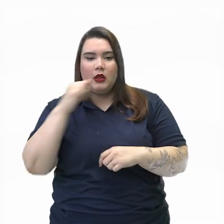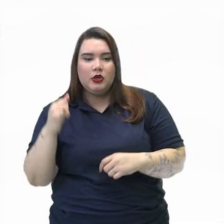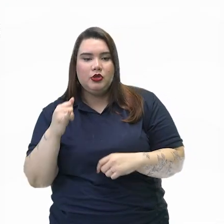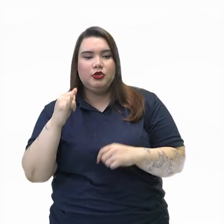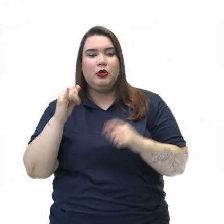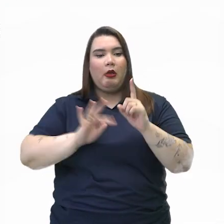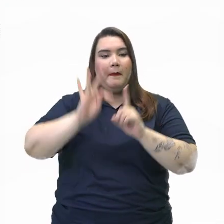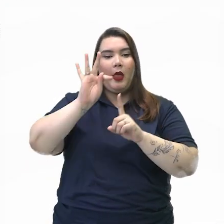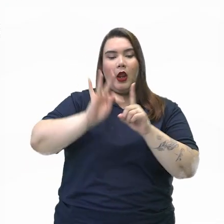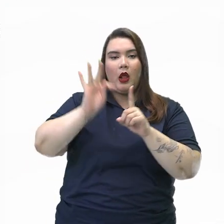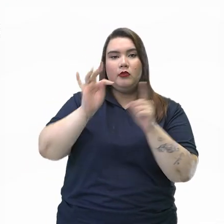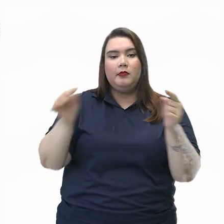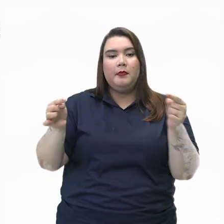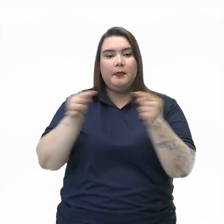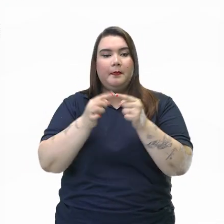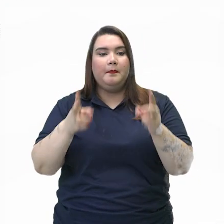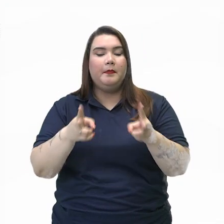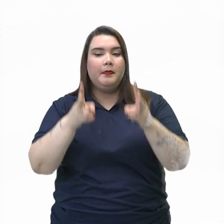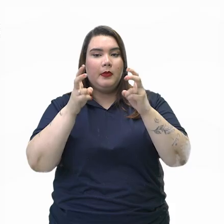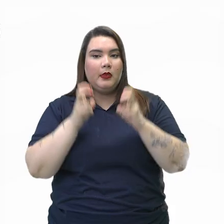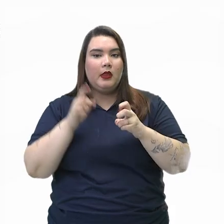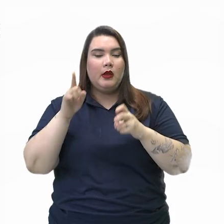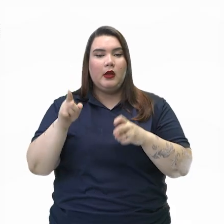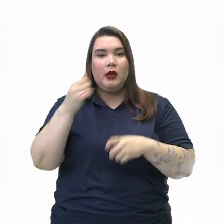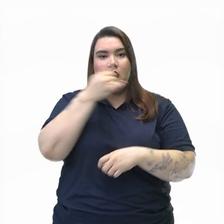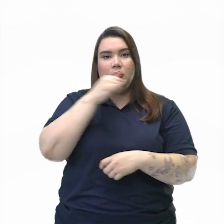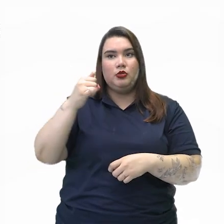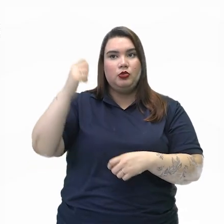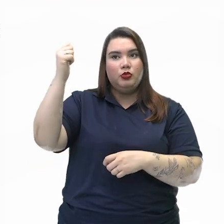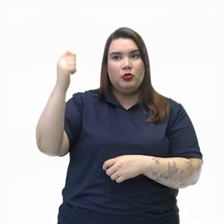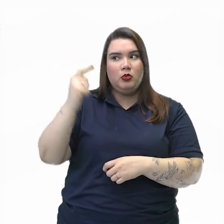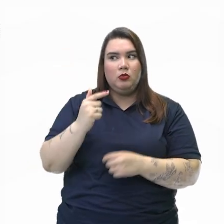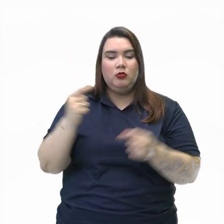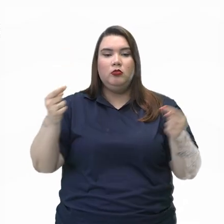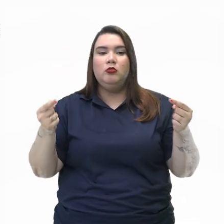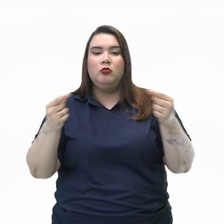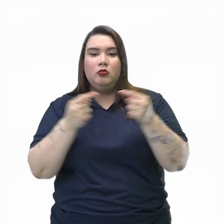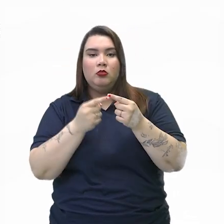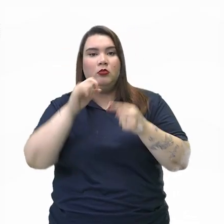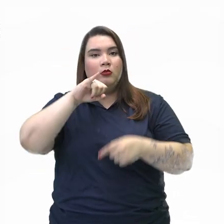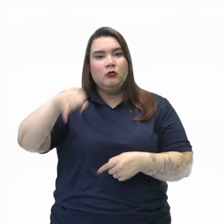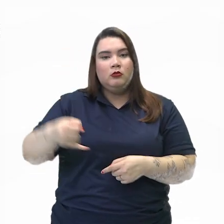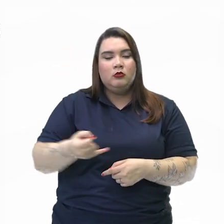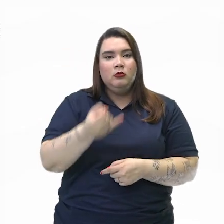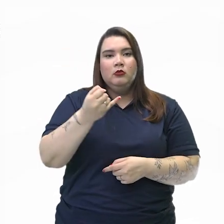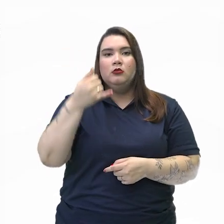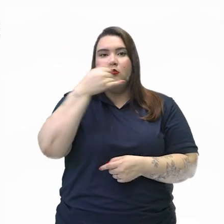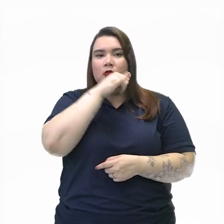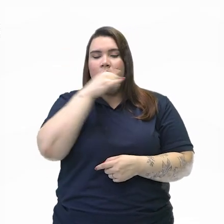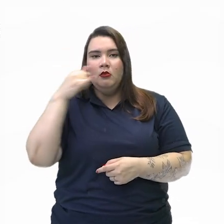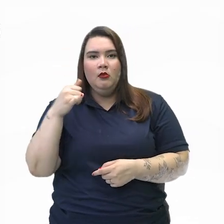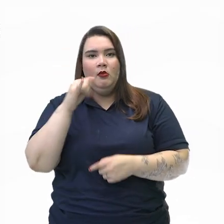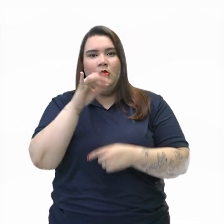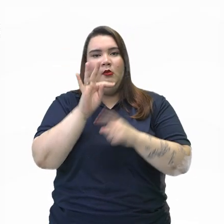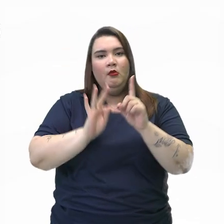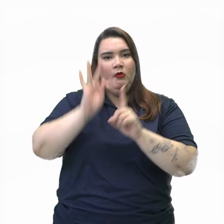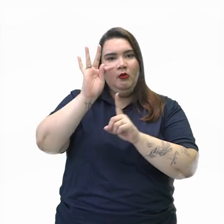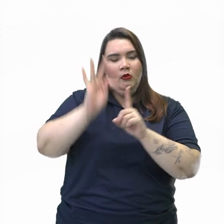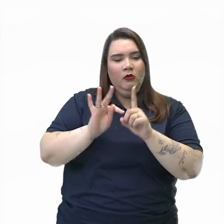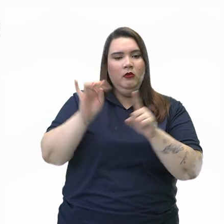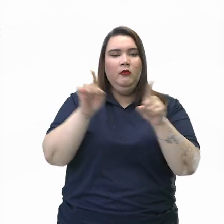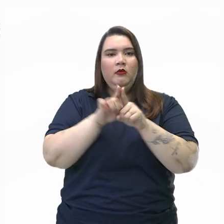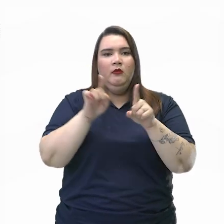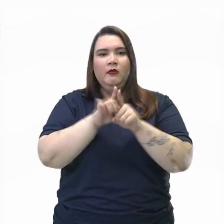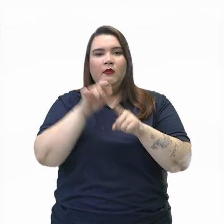térmica, temperatura. Aí eu percebo aí que essa energia solar são o aproveitamento da energia